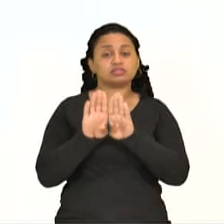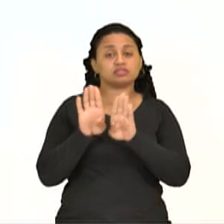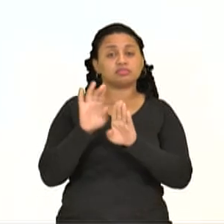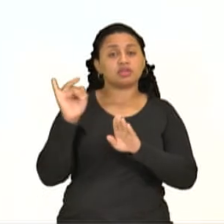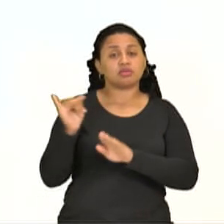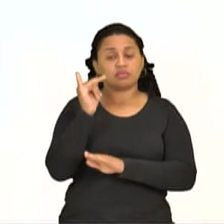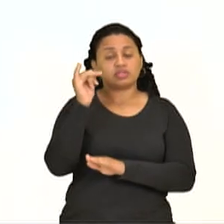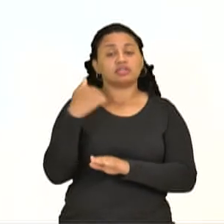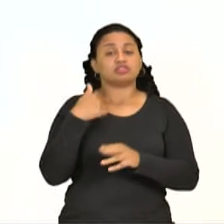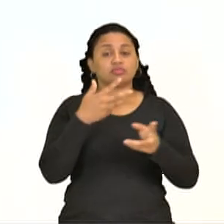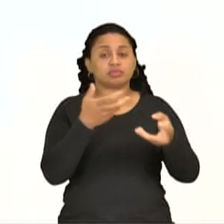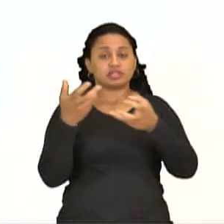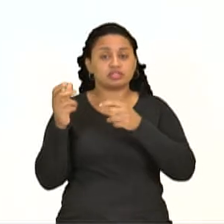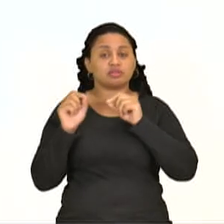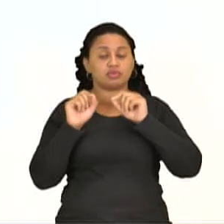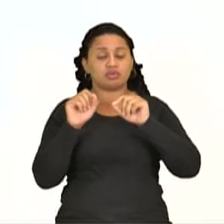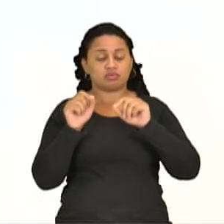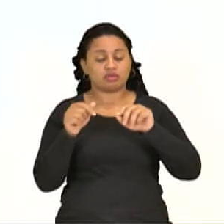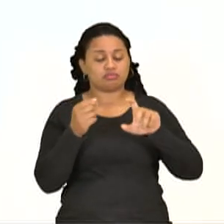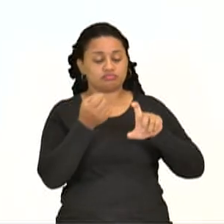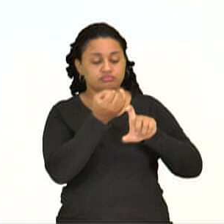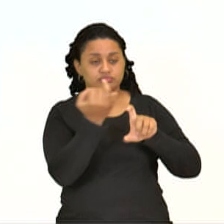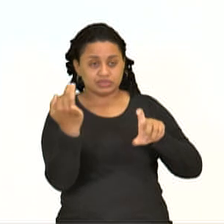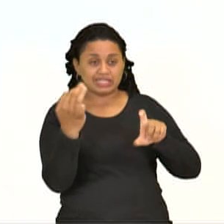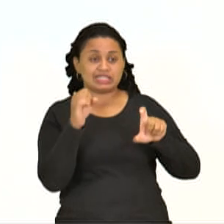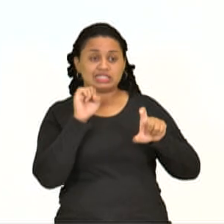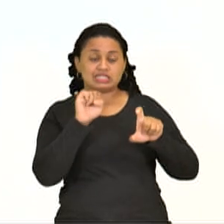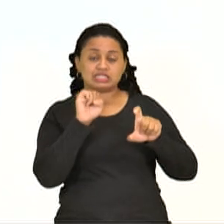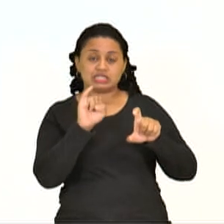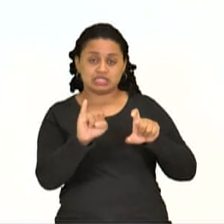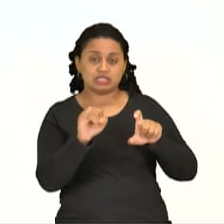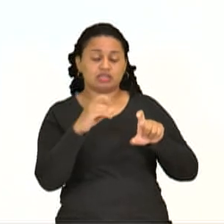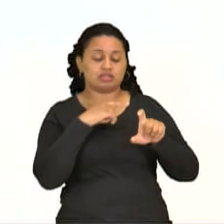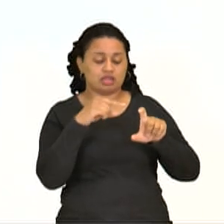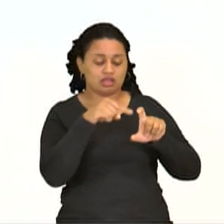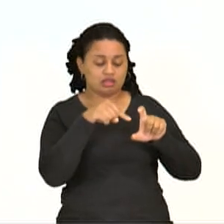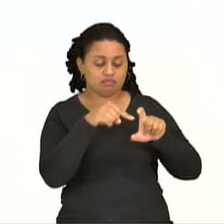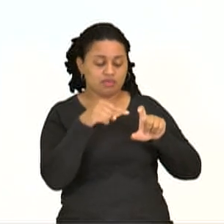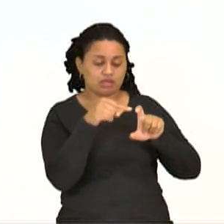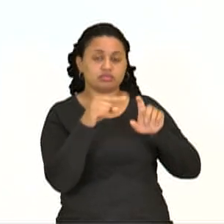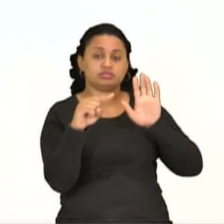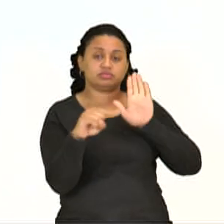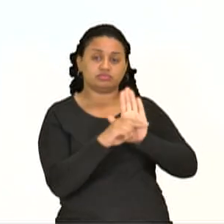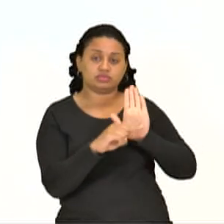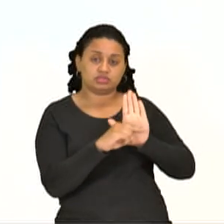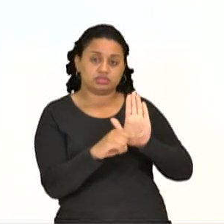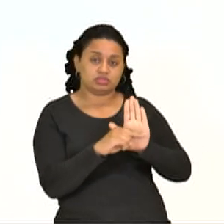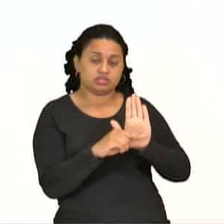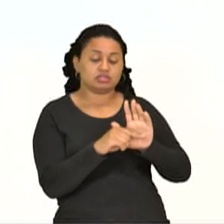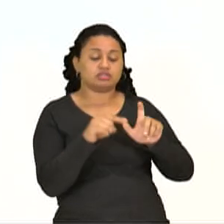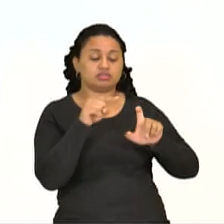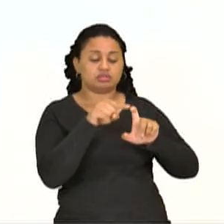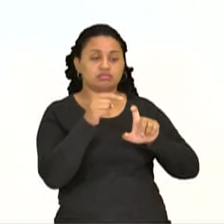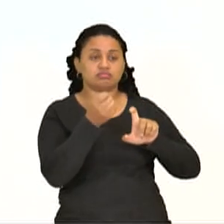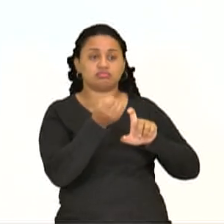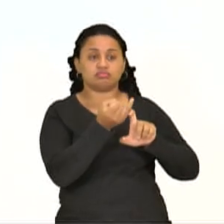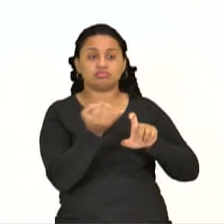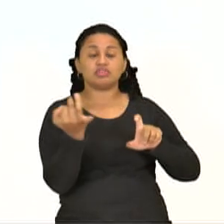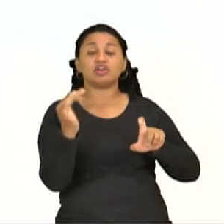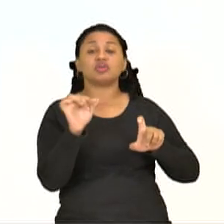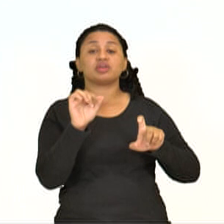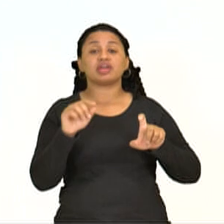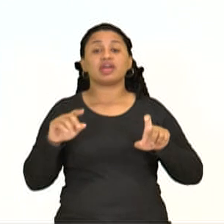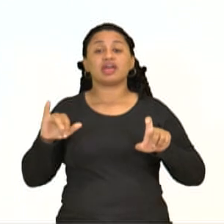que analisar também a potência quando ela tem uma base negativa e agora, olha lá,